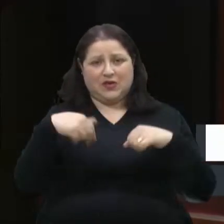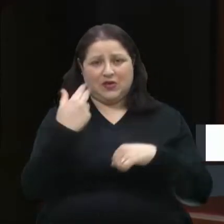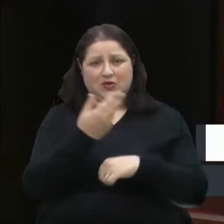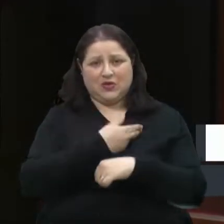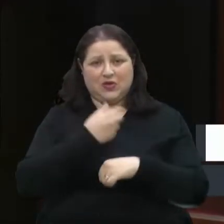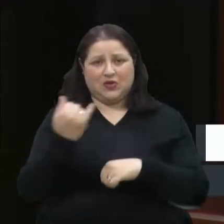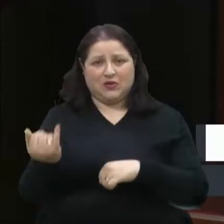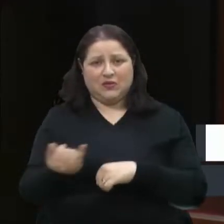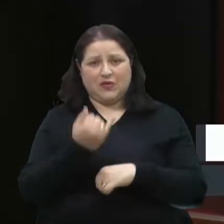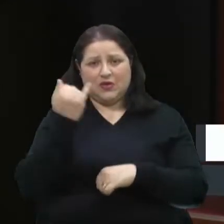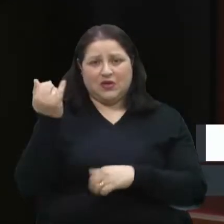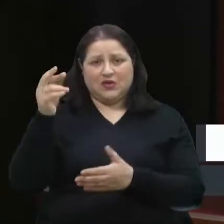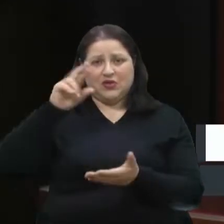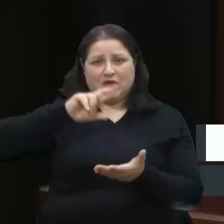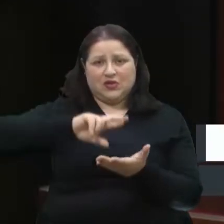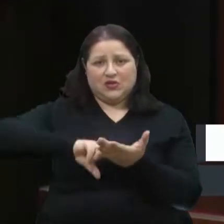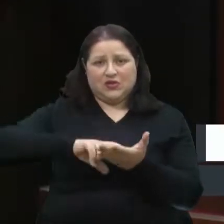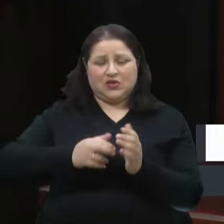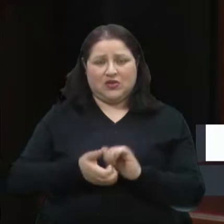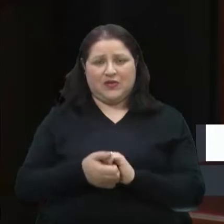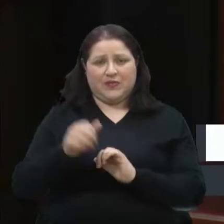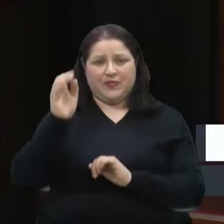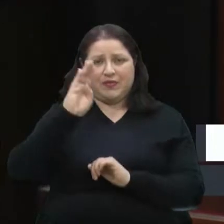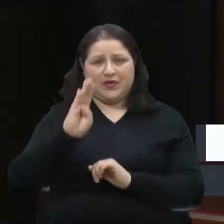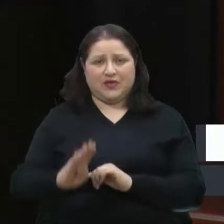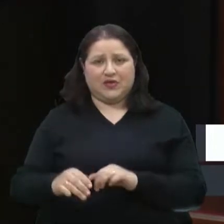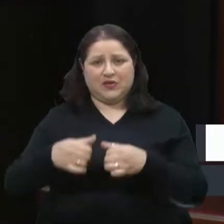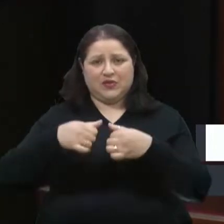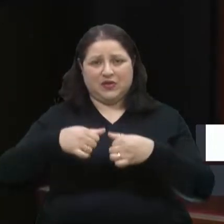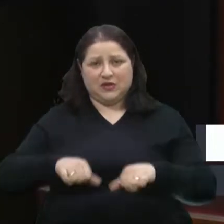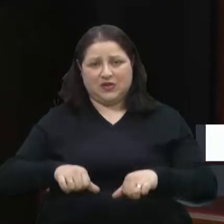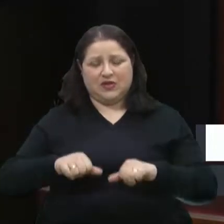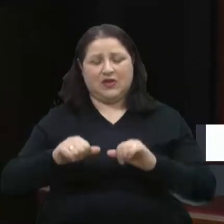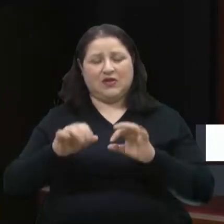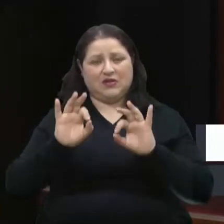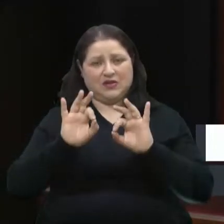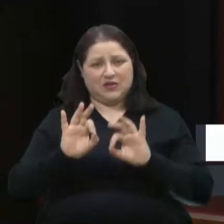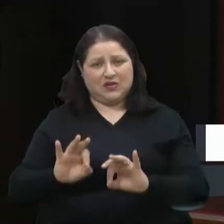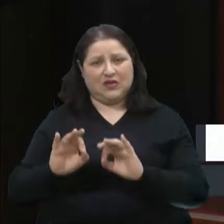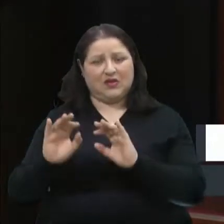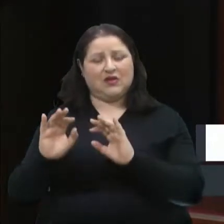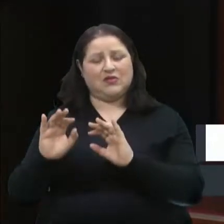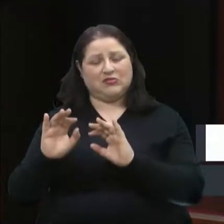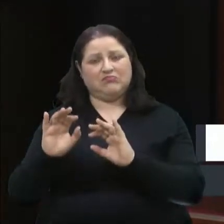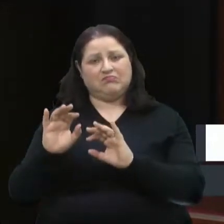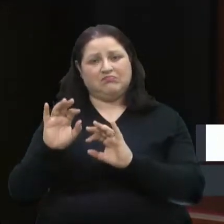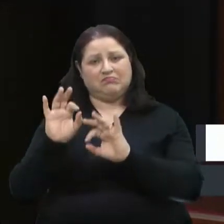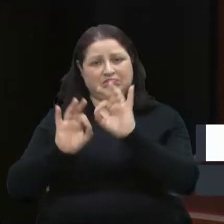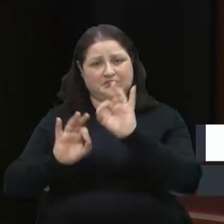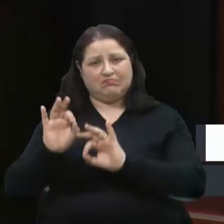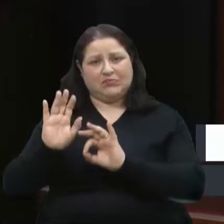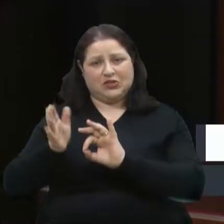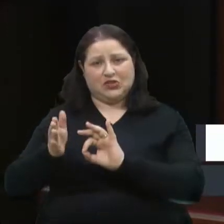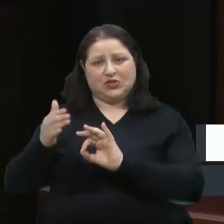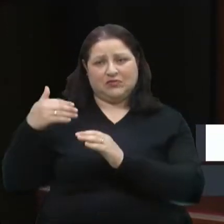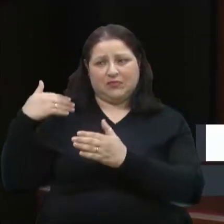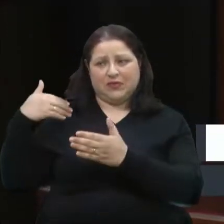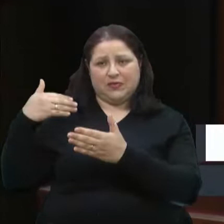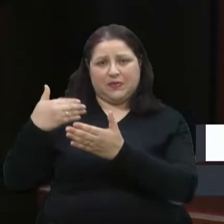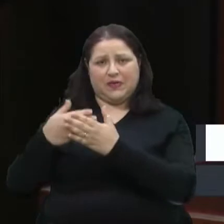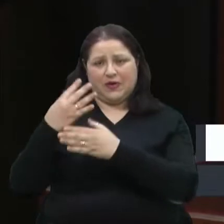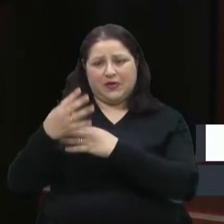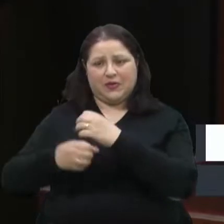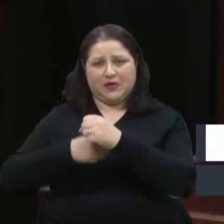registrar que o Brasil está com a casa em ordem após 4 anos de muito trabalho